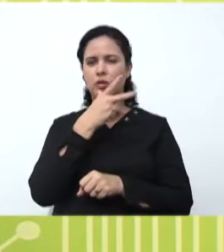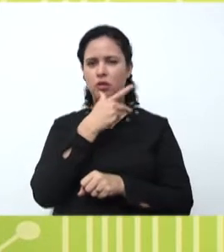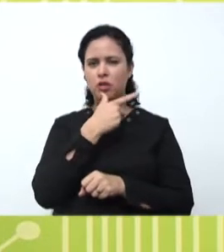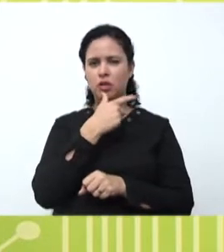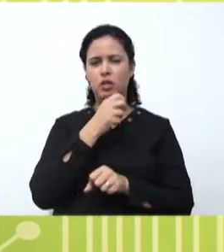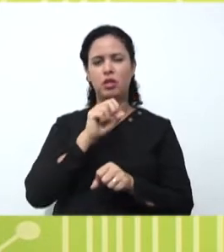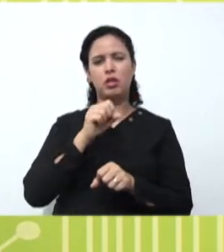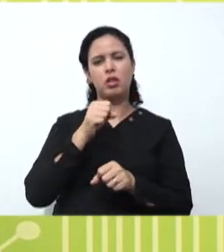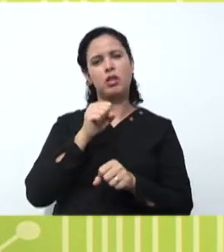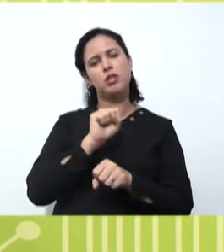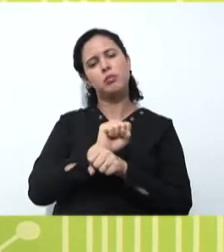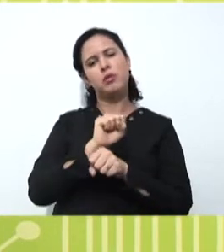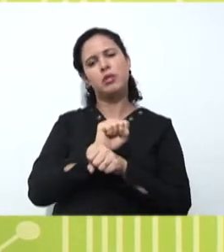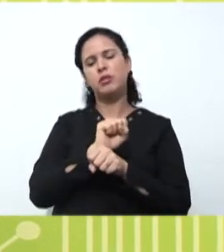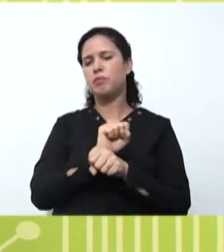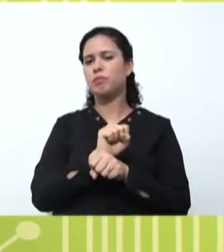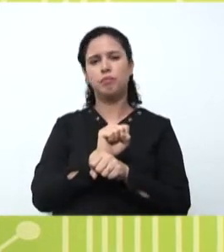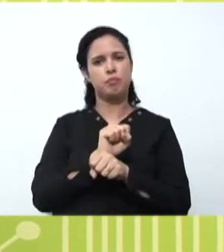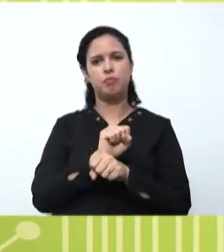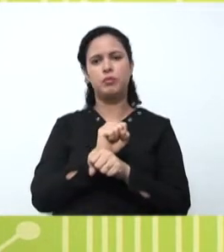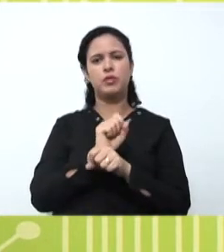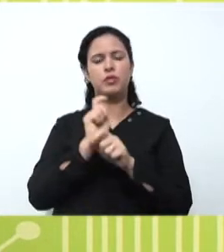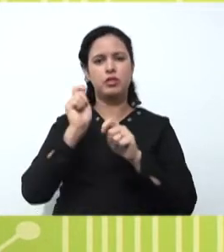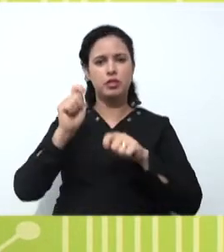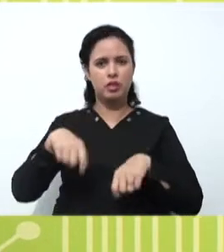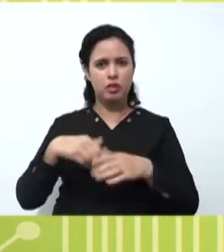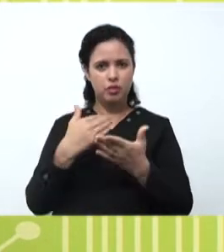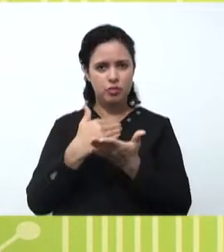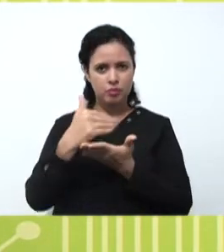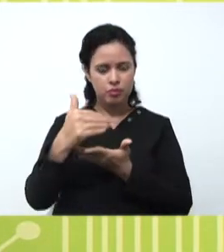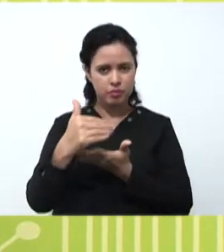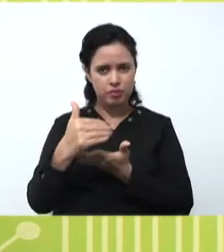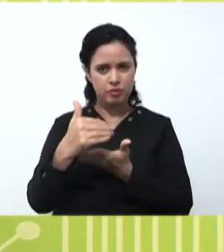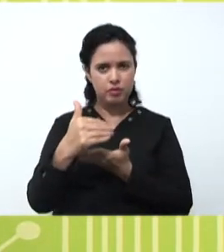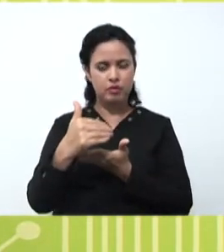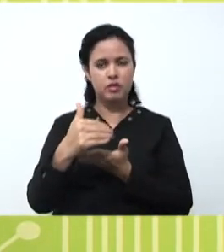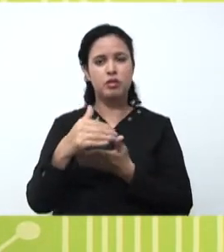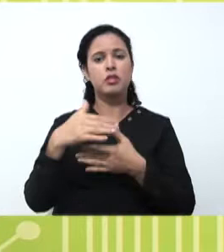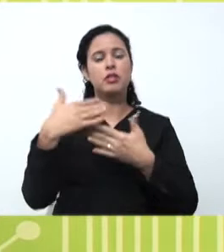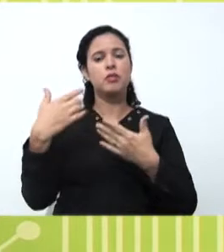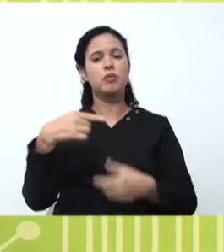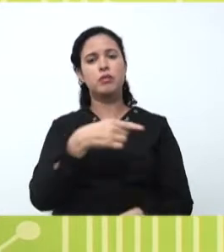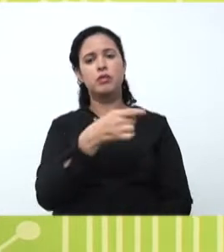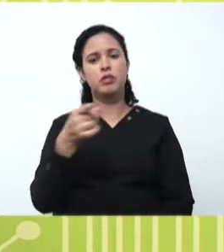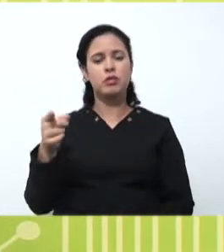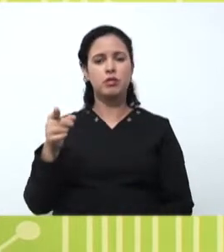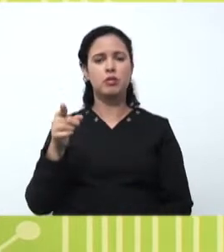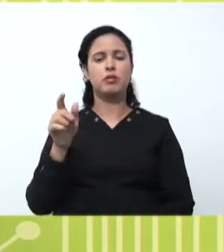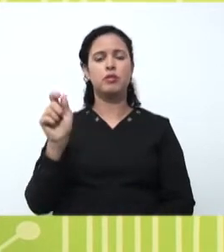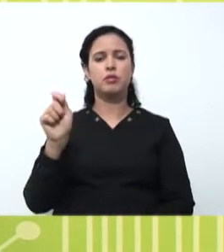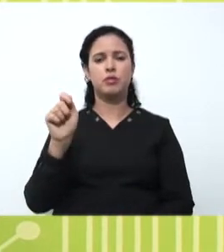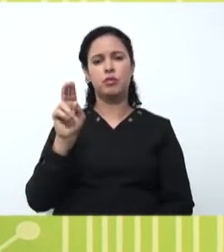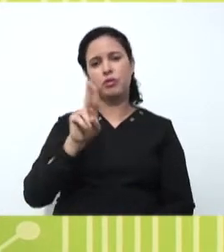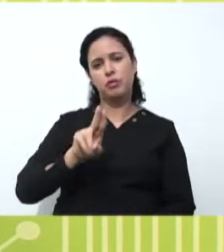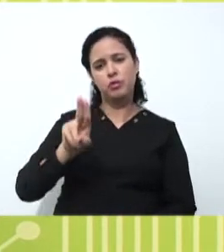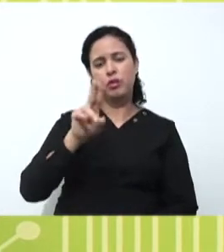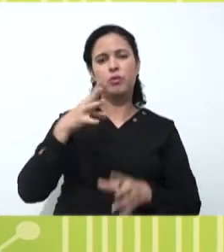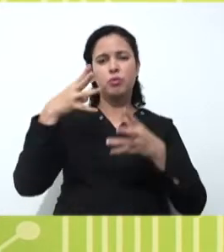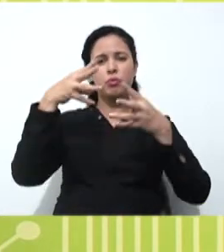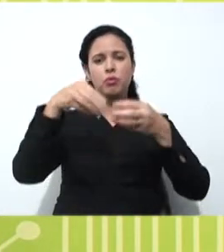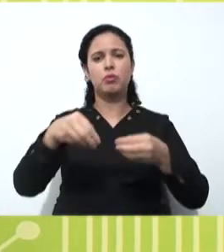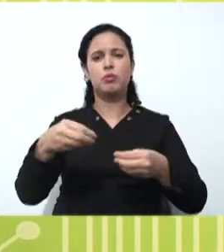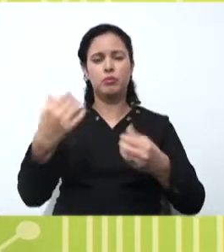negócio agora. Ah, mas vocês vão fazer esse plano do zero, do nada? Não. Vocês vão utilizar todas as informações